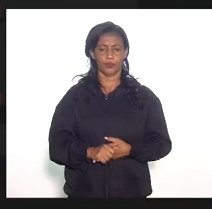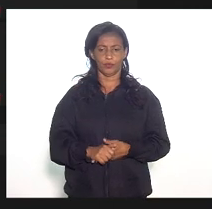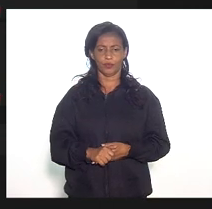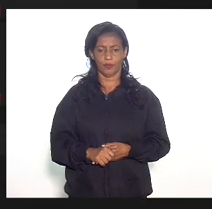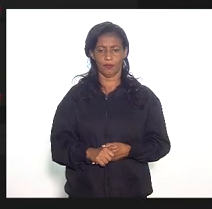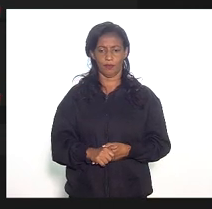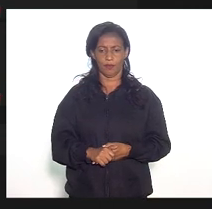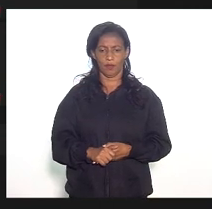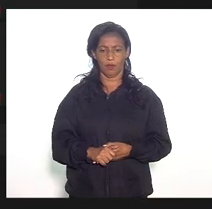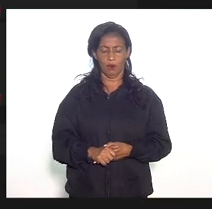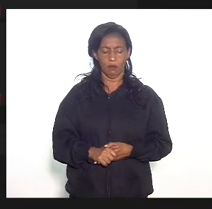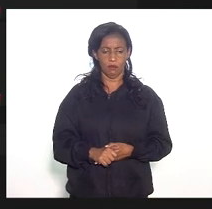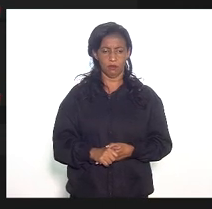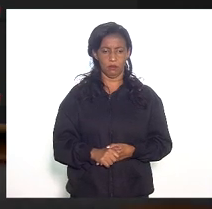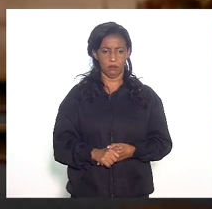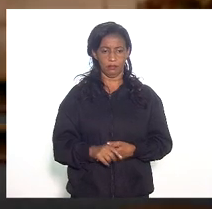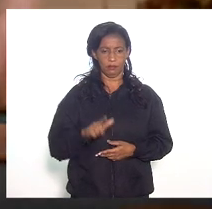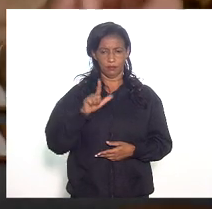Luiz Paulo